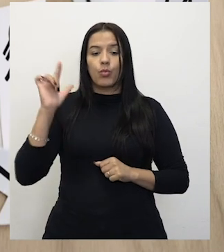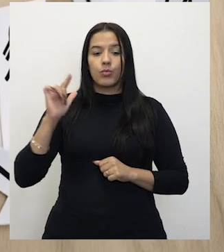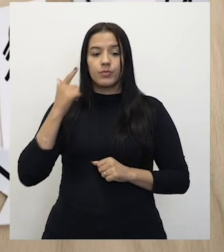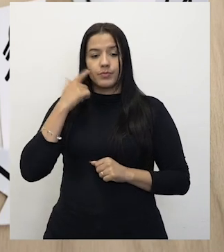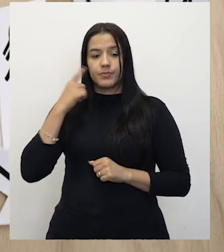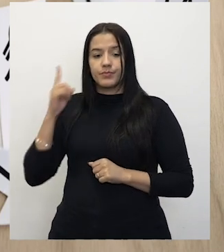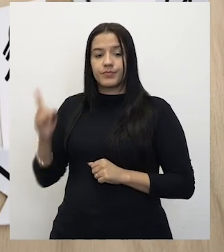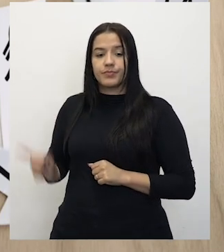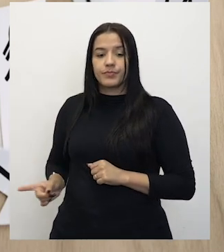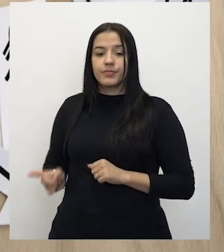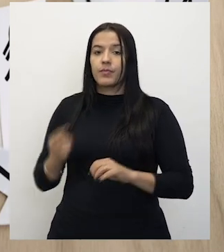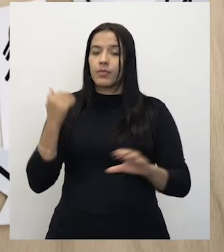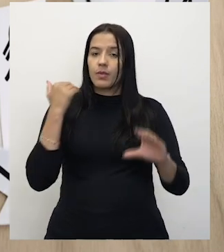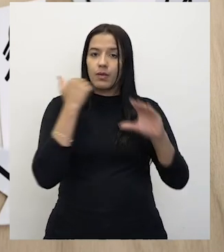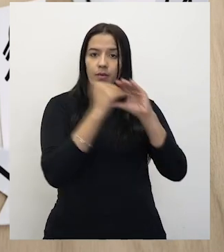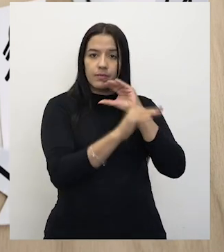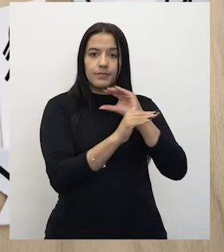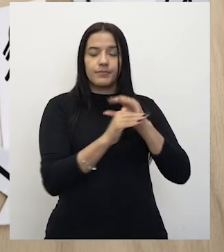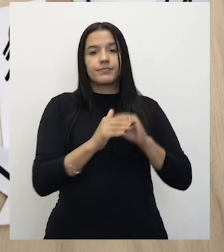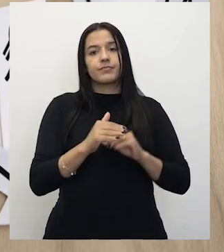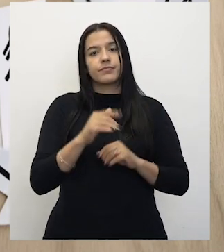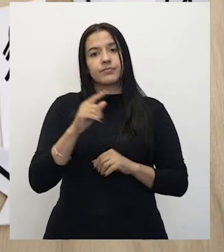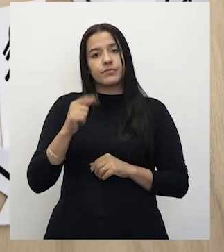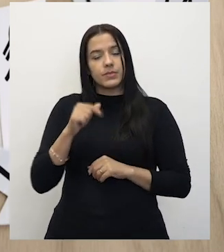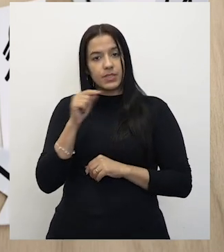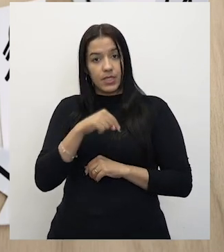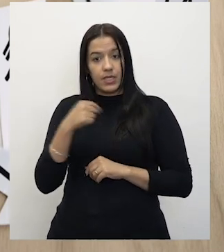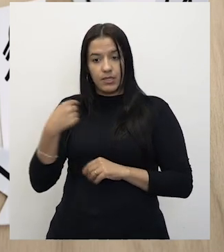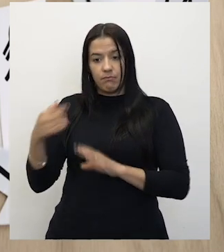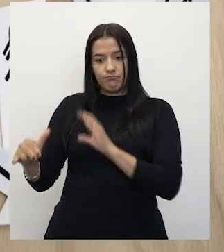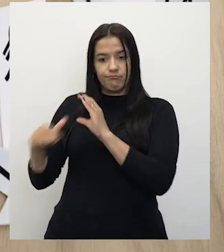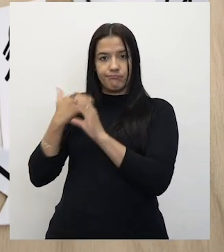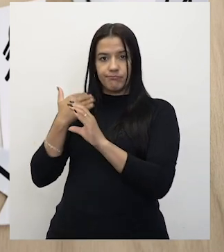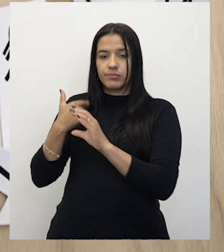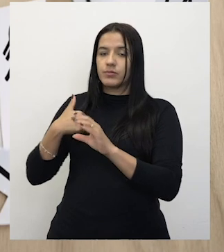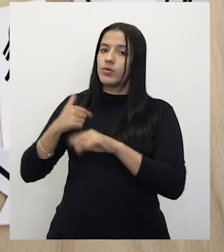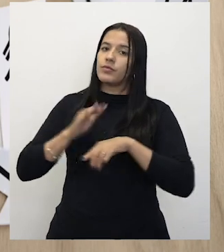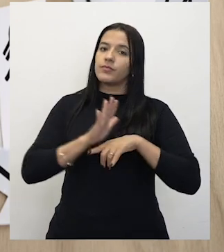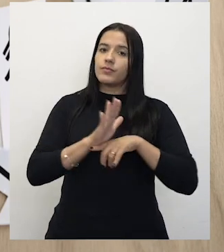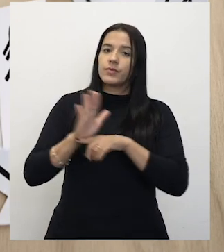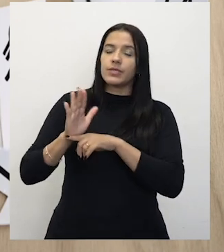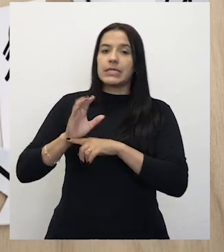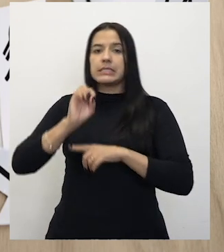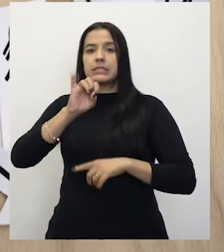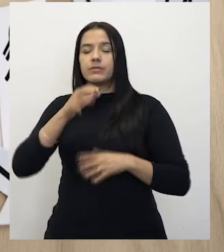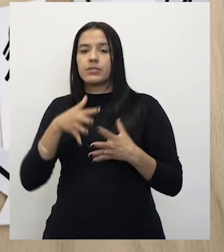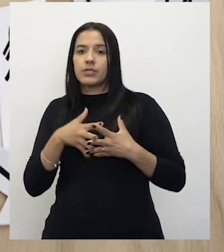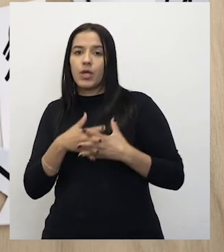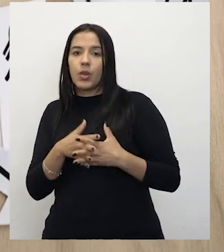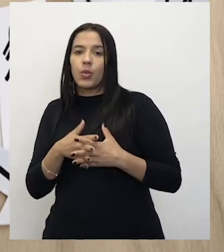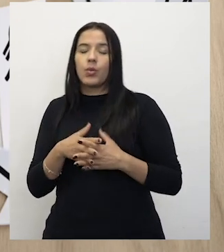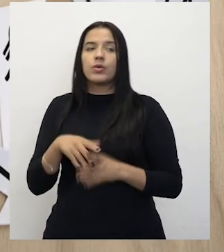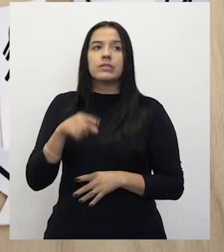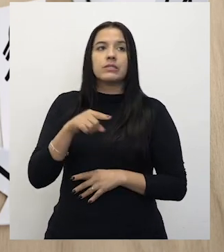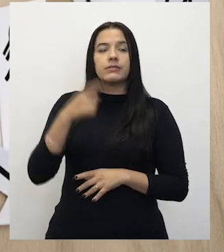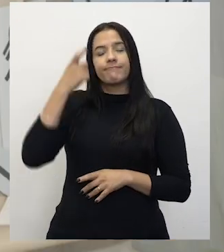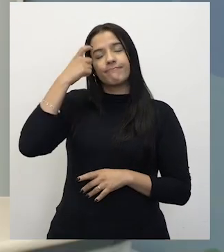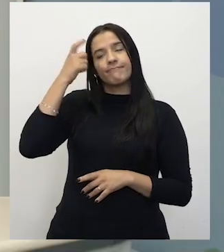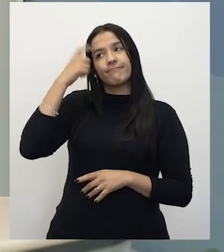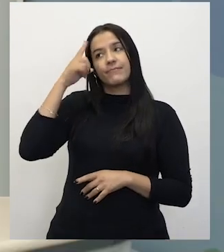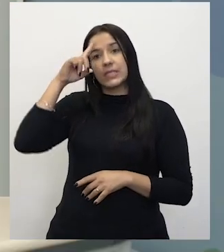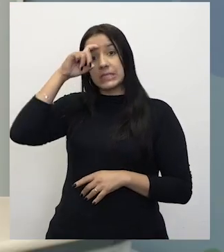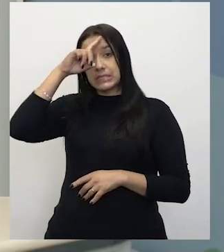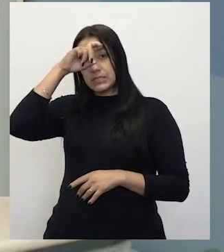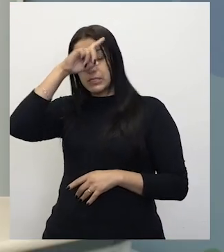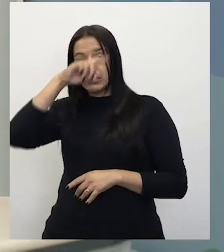etapa do projeto para que possamos ajudá-los nesse momento da construção. Então, está com dúvida, está sentindo algum tipo de dificuldade